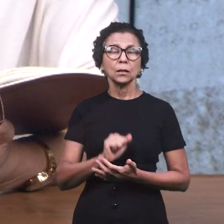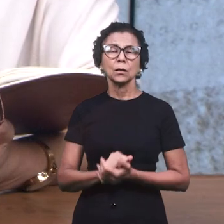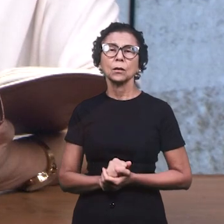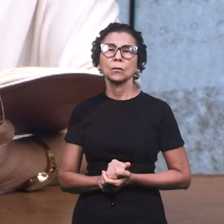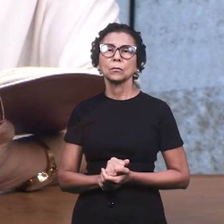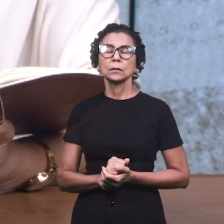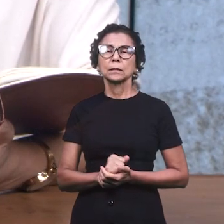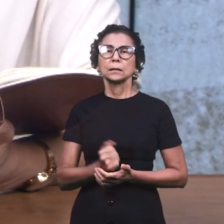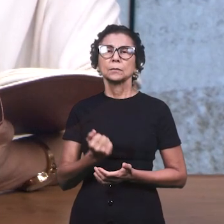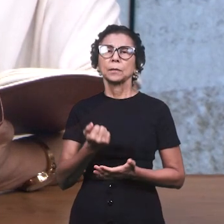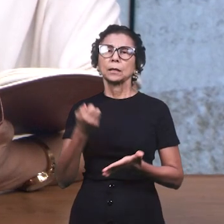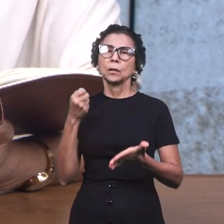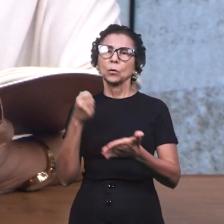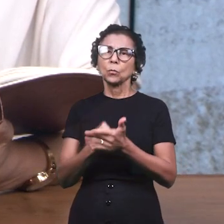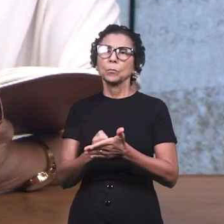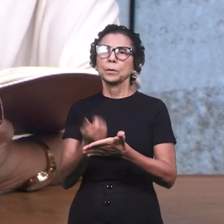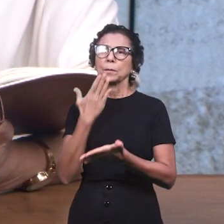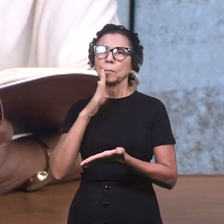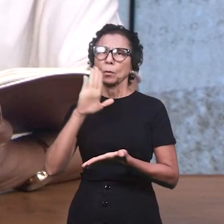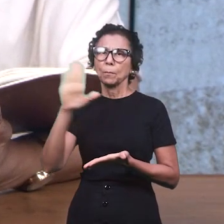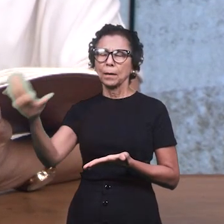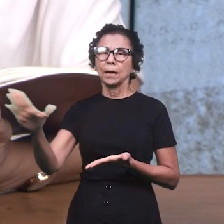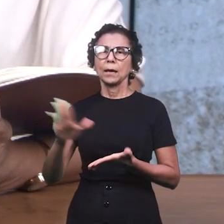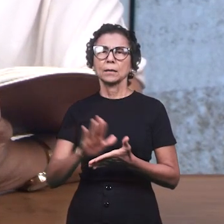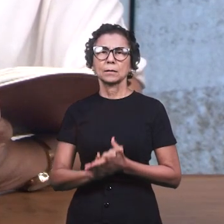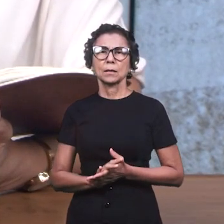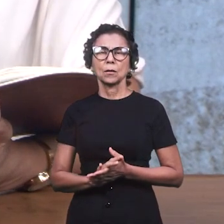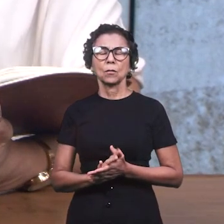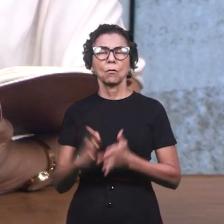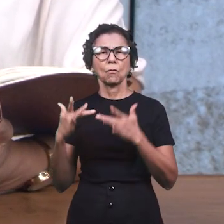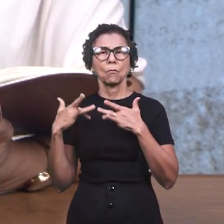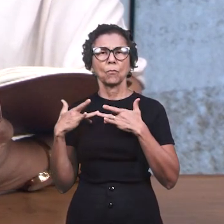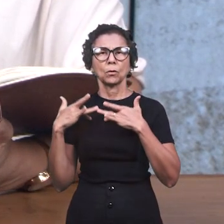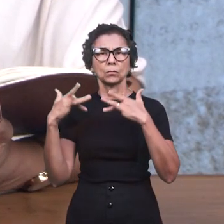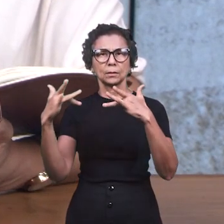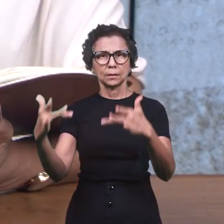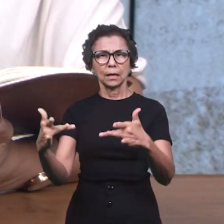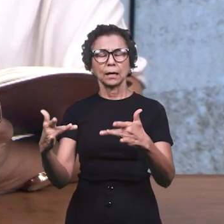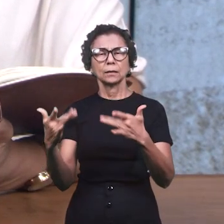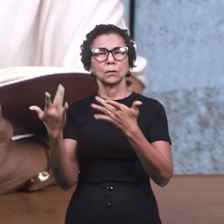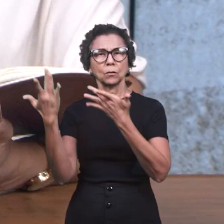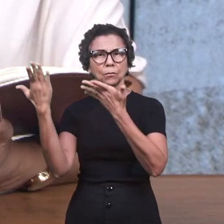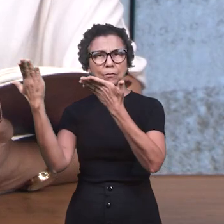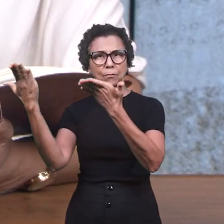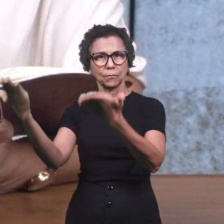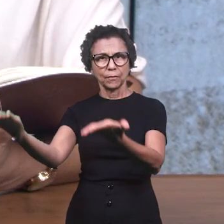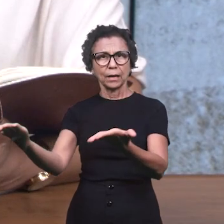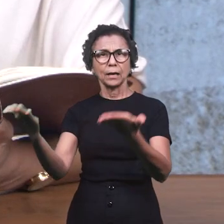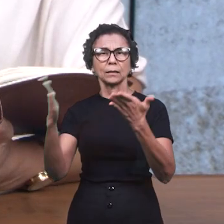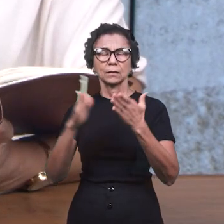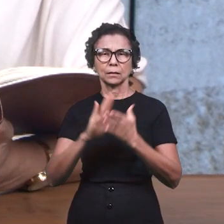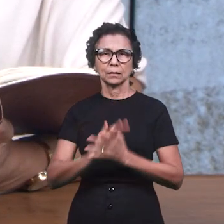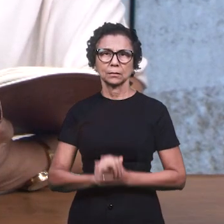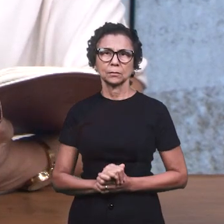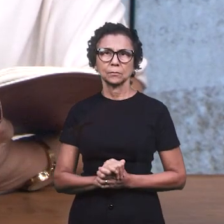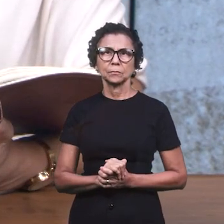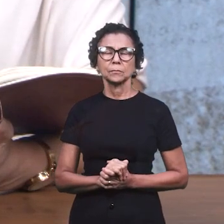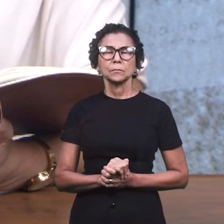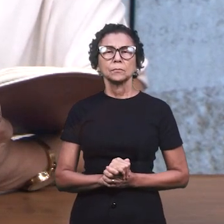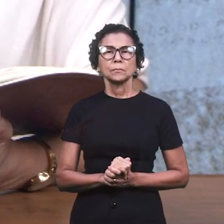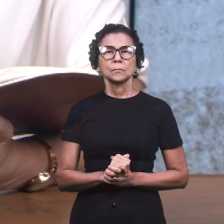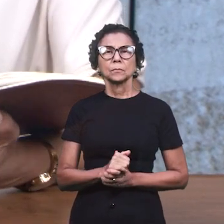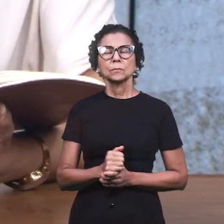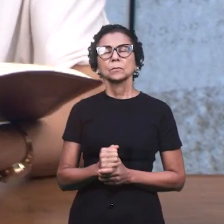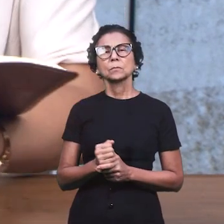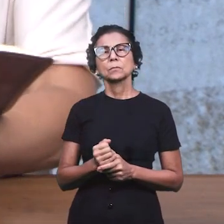voto, ou em oferta voluntária, ou nas vossas solenidades, para ao Senhor fazer um cheiro